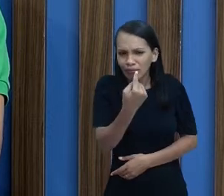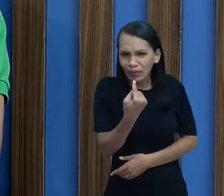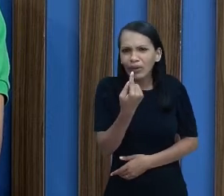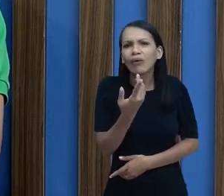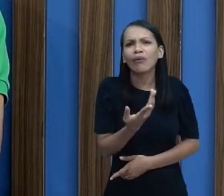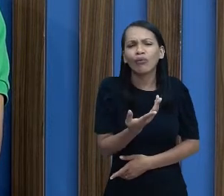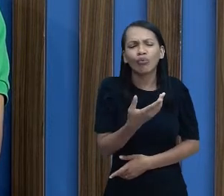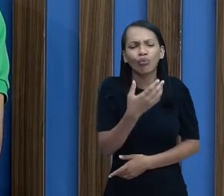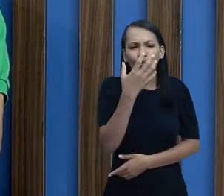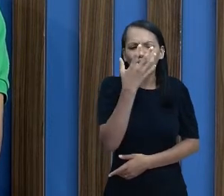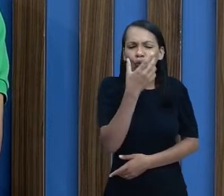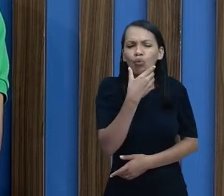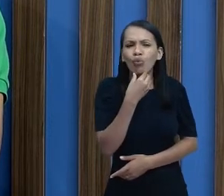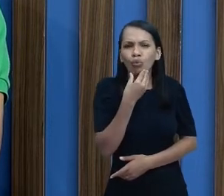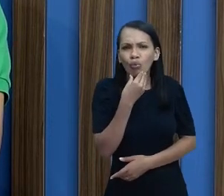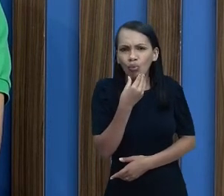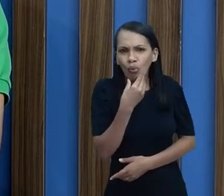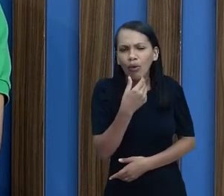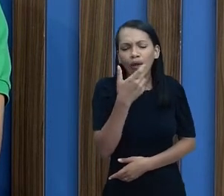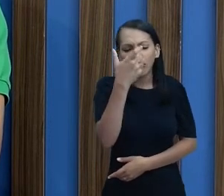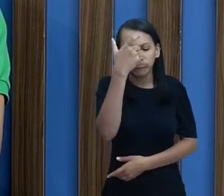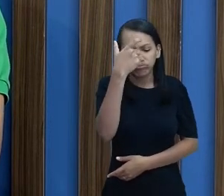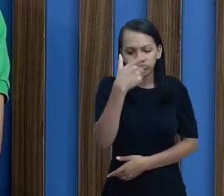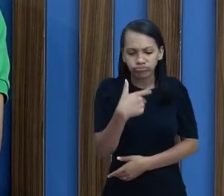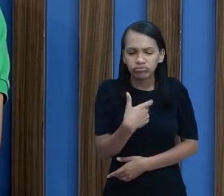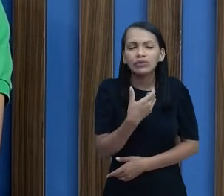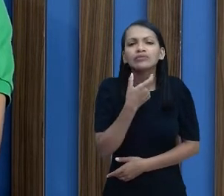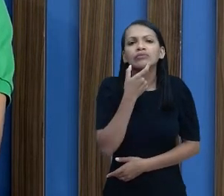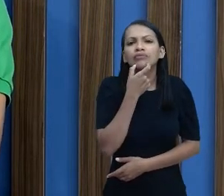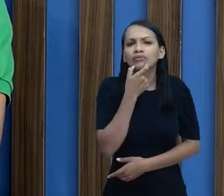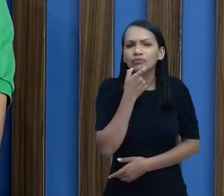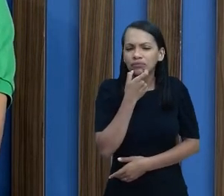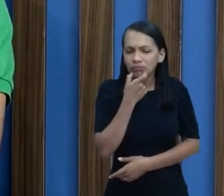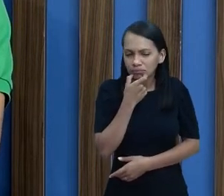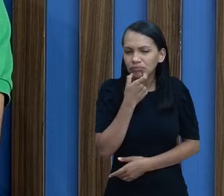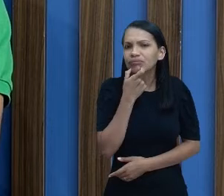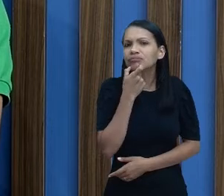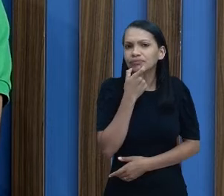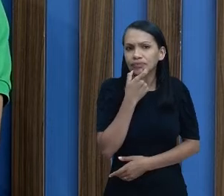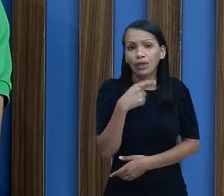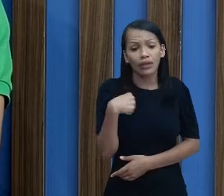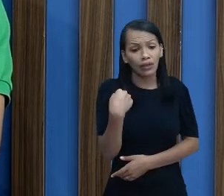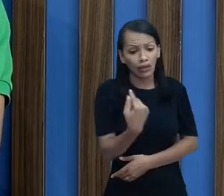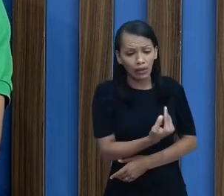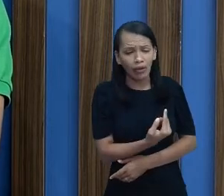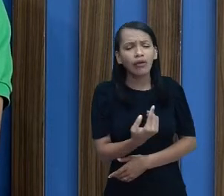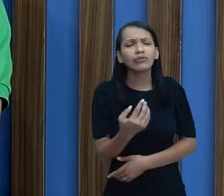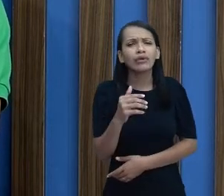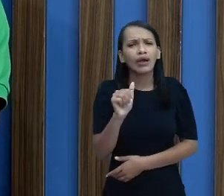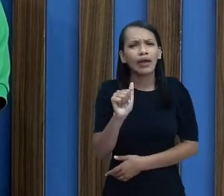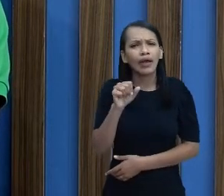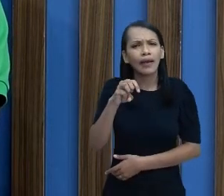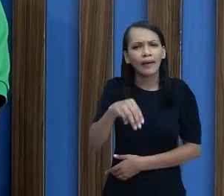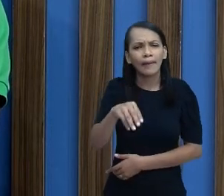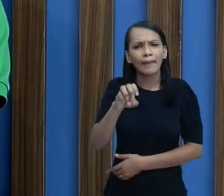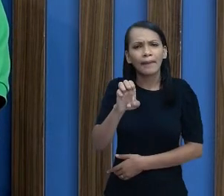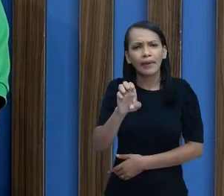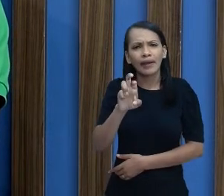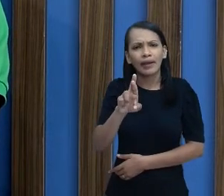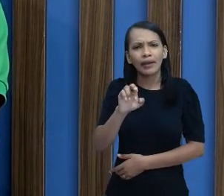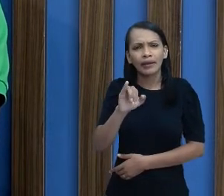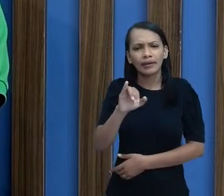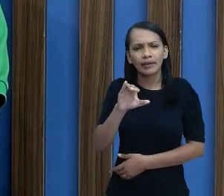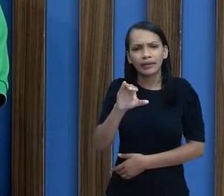né? Norte-americana, diga-se de passagem, tá? Porque quando fala americana, todos nós somos americanos, né? Somos latino-americanos,